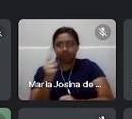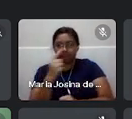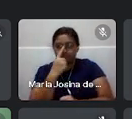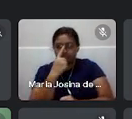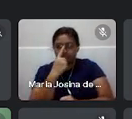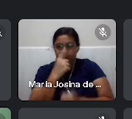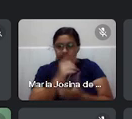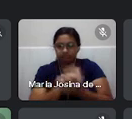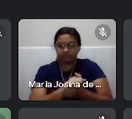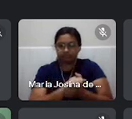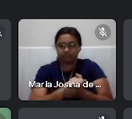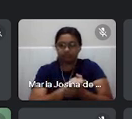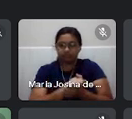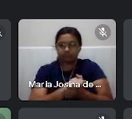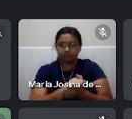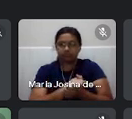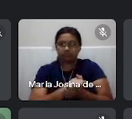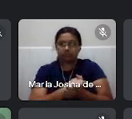E aí